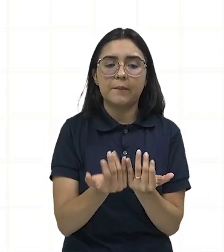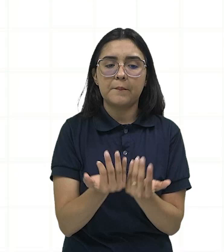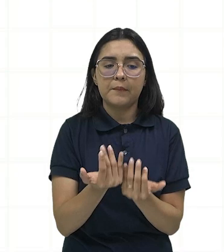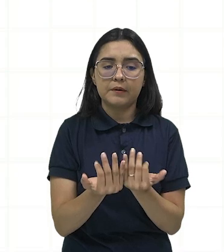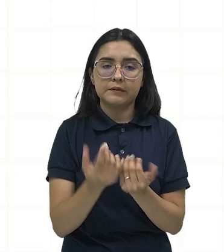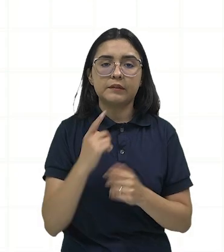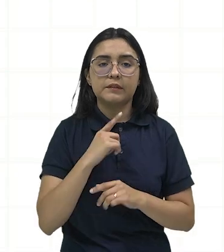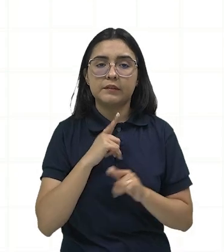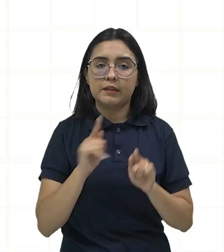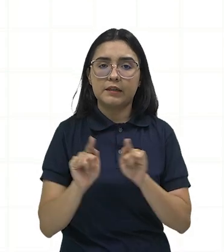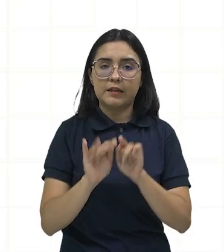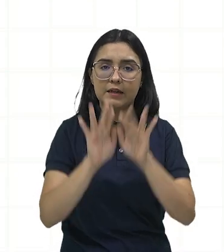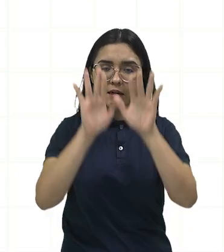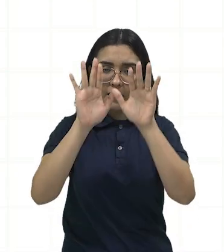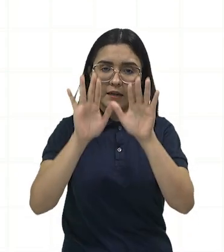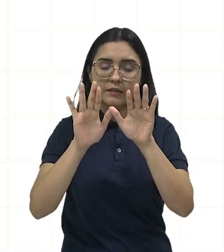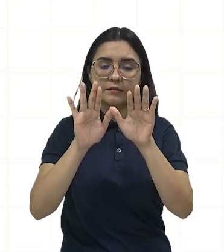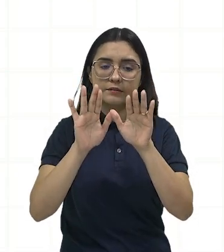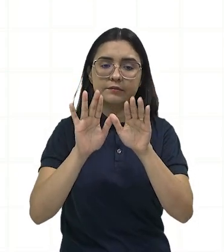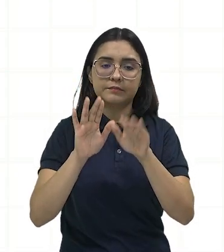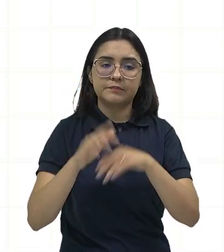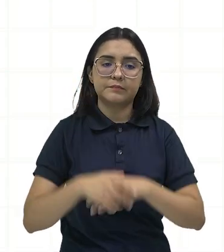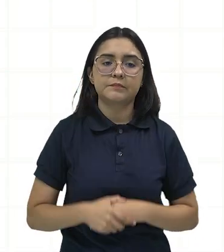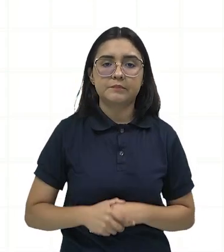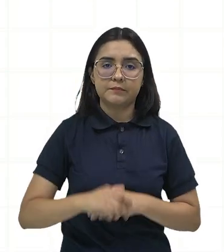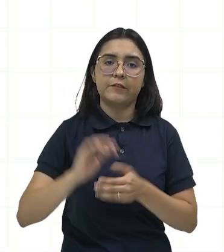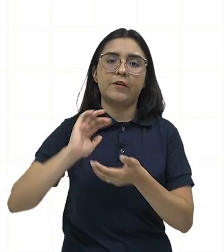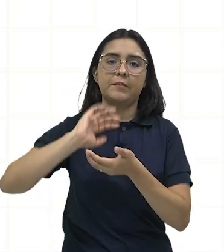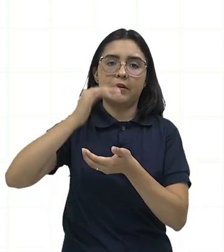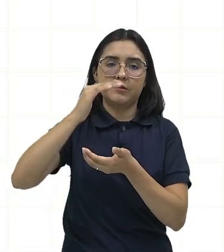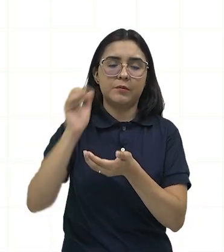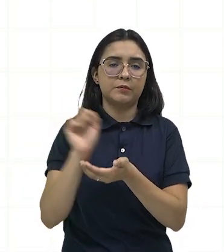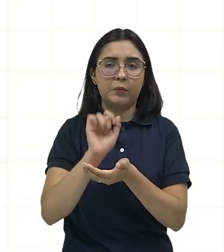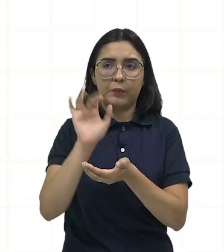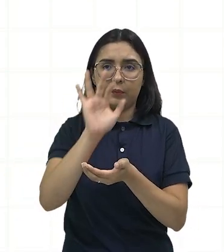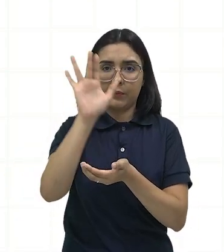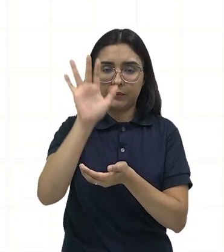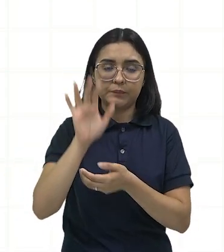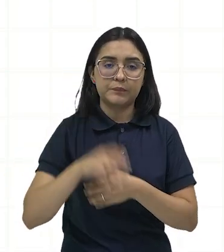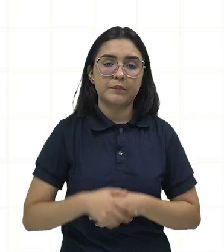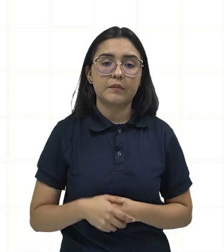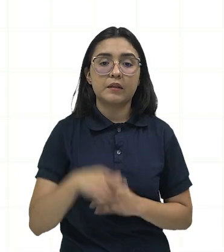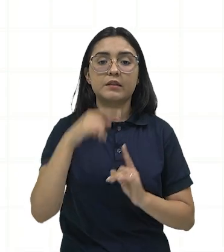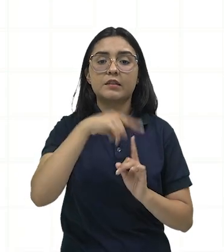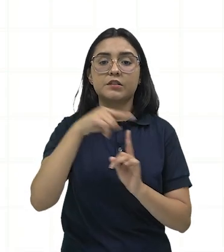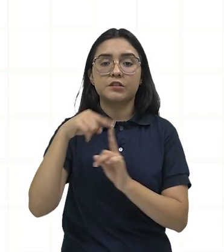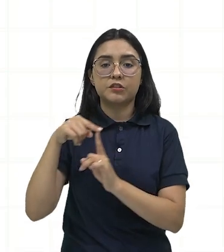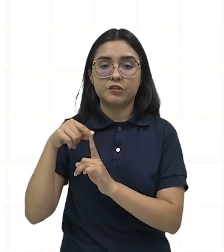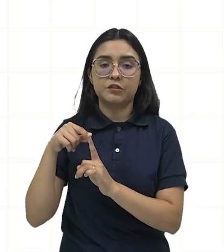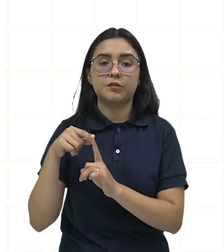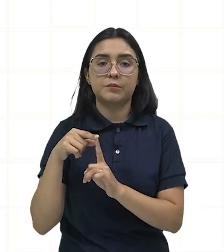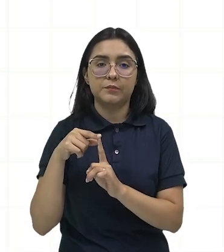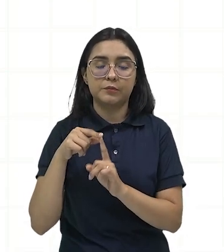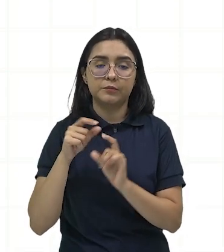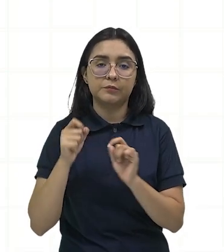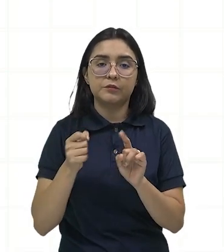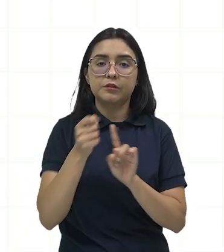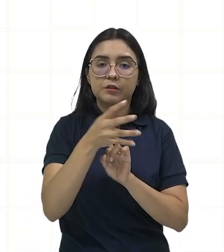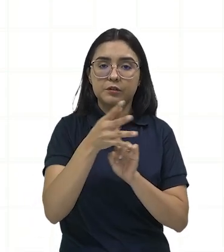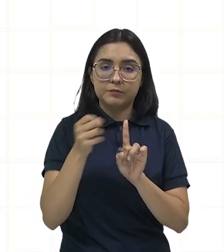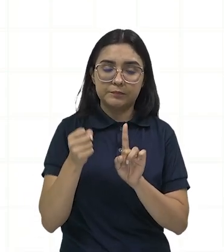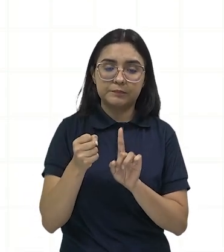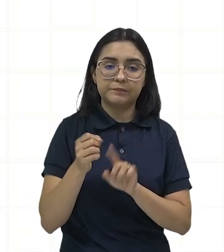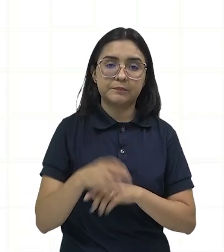aí gases do efeito estufa sendo liberados para a atmosfera nesse tipo de usina, que são